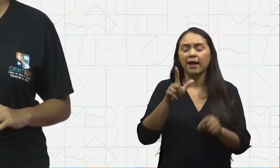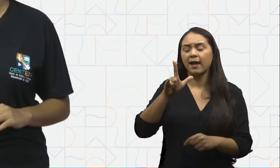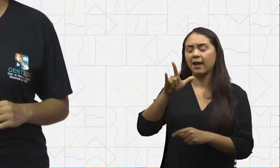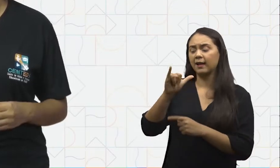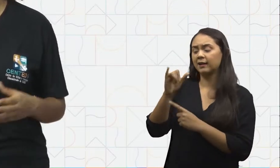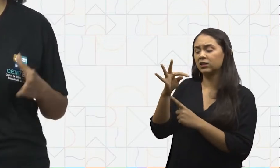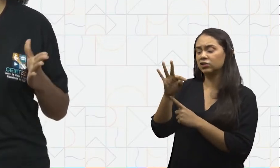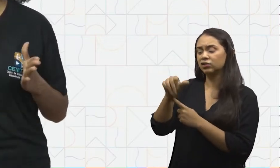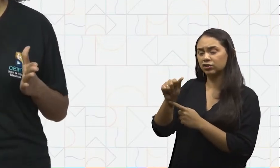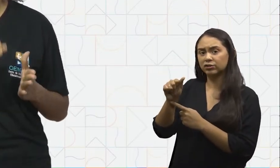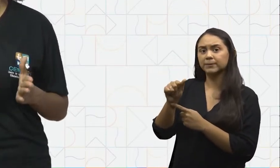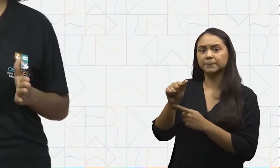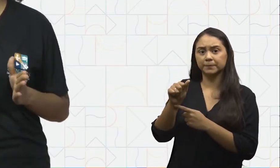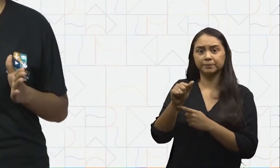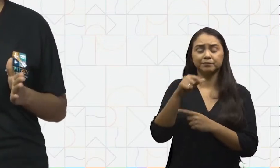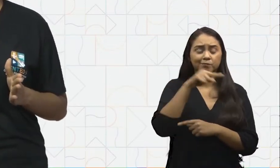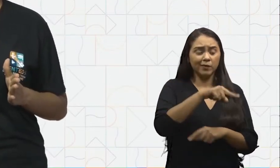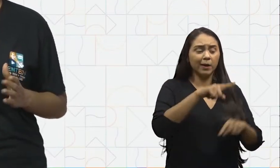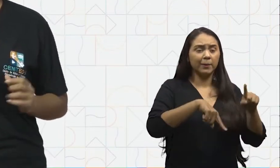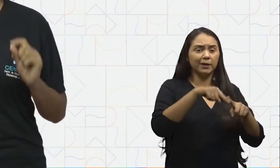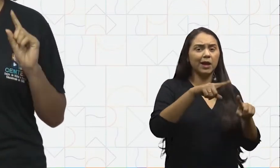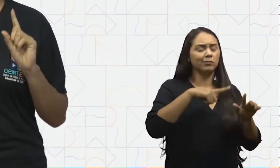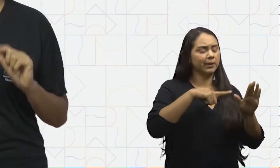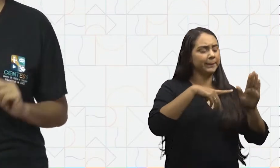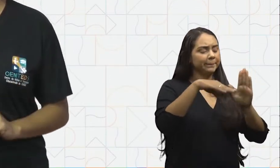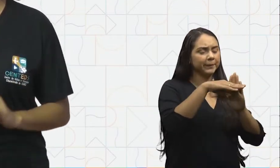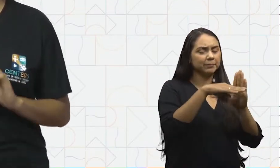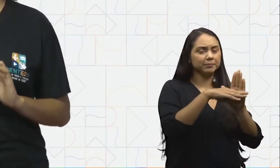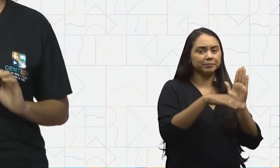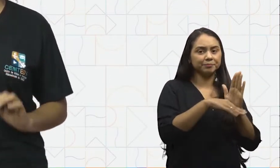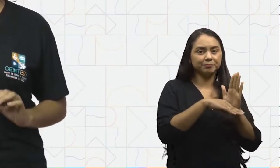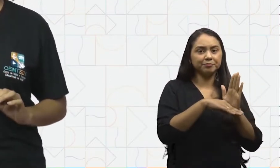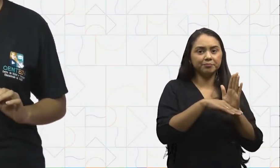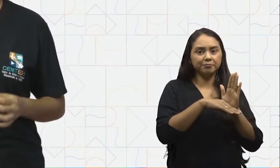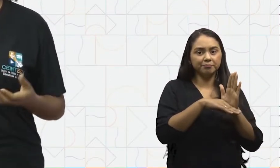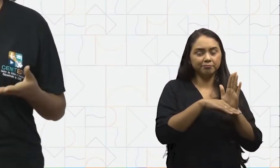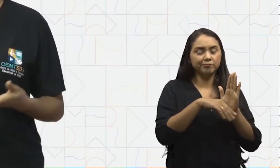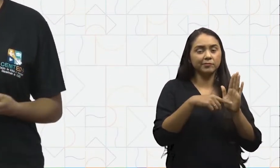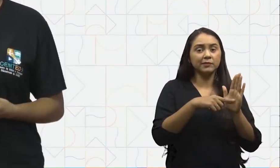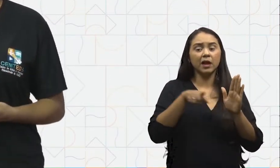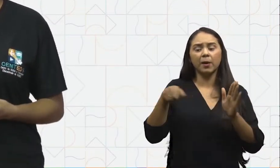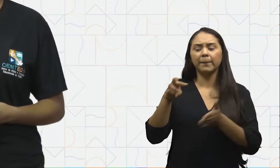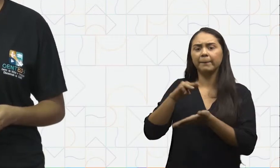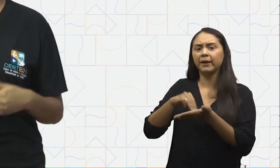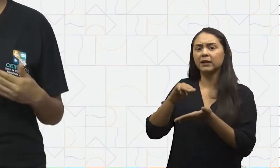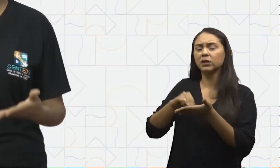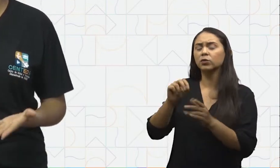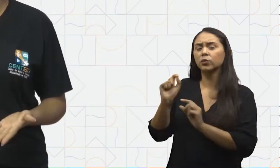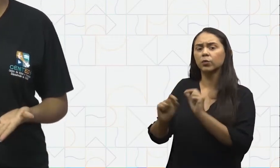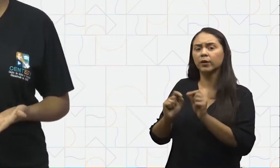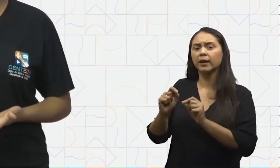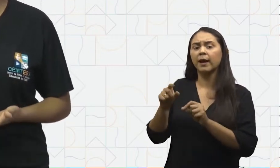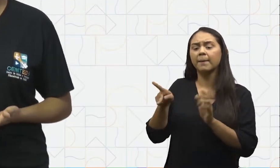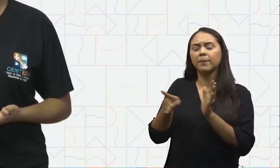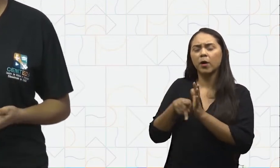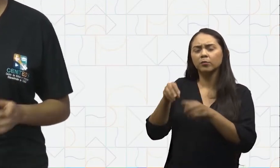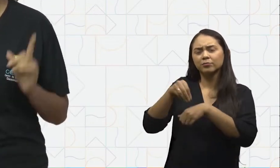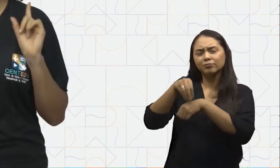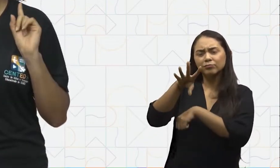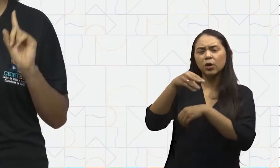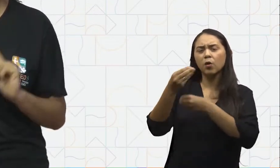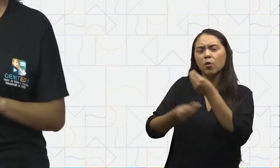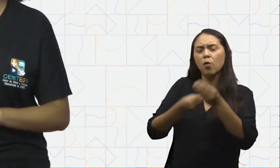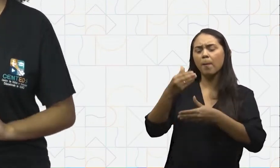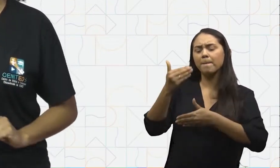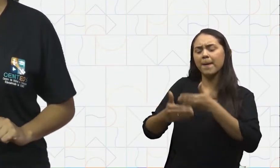dos métodos, em que há um passo a passo. O material é uma listagem. Já nos métodos, temos um texto instrucional,